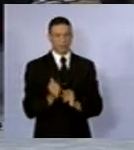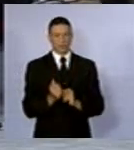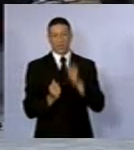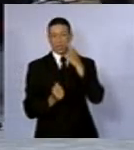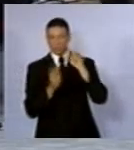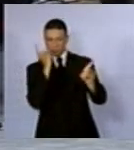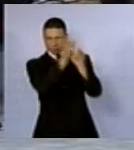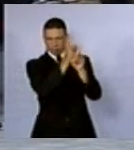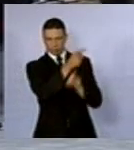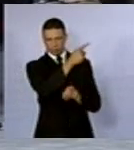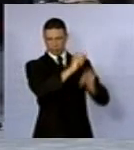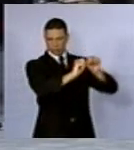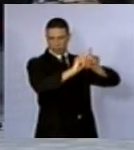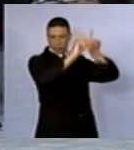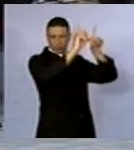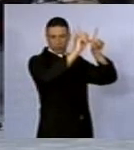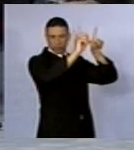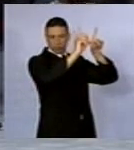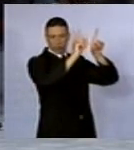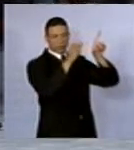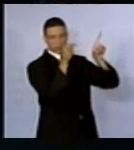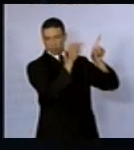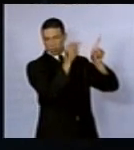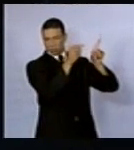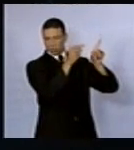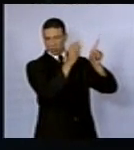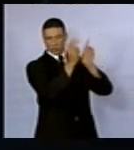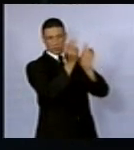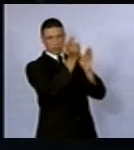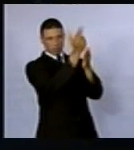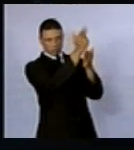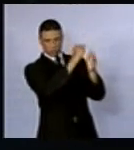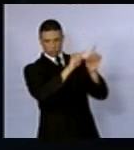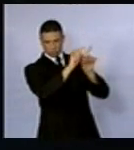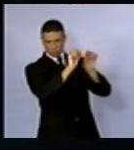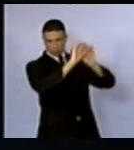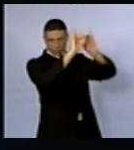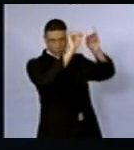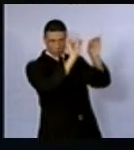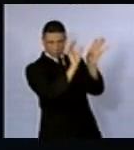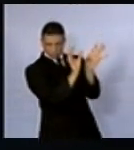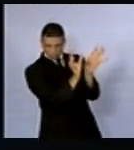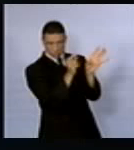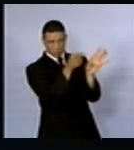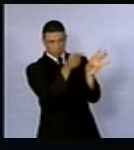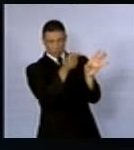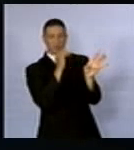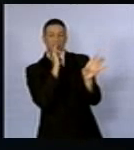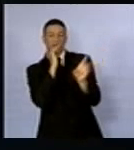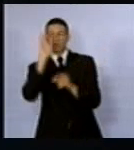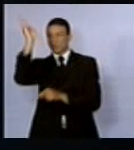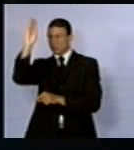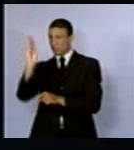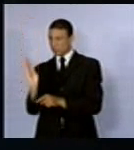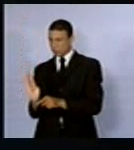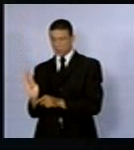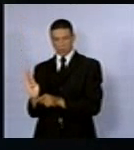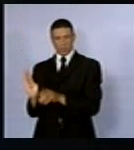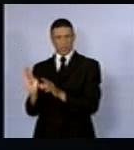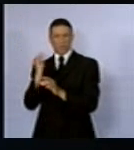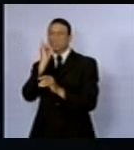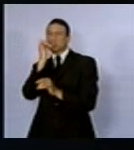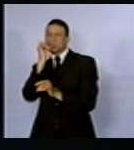Aqui. A linha de transmissão, ela acaba tendo... o sistema brasileiro, ele é trifásico. O